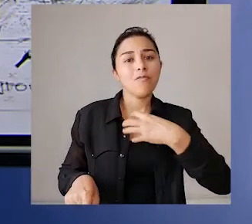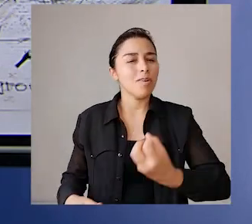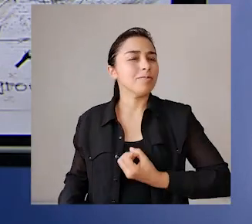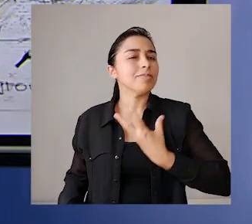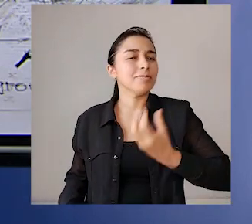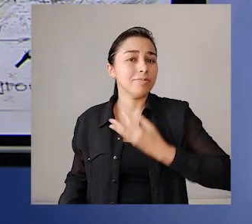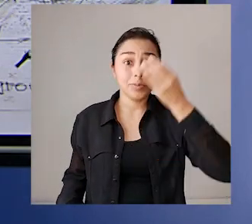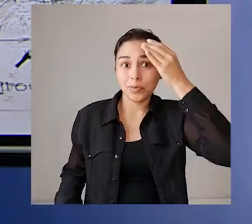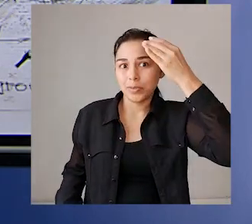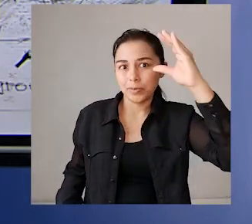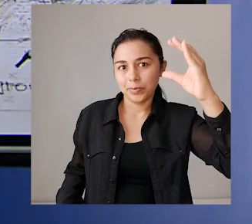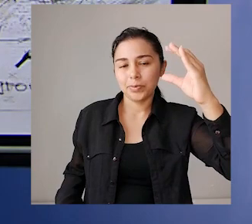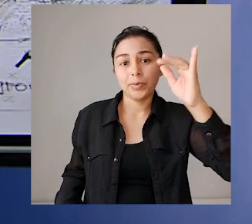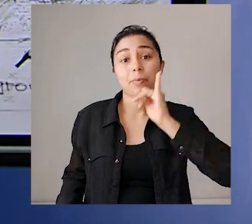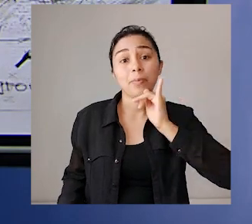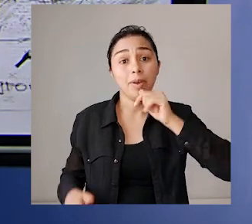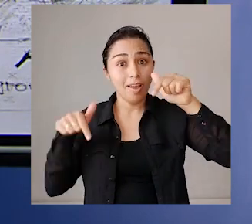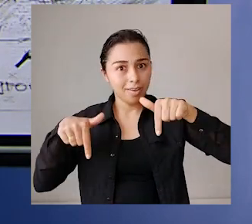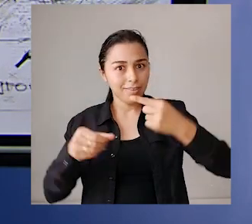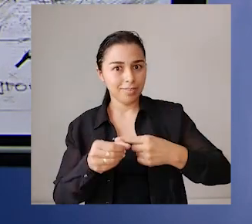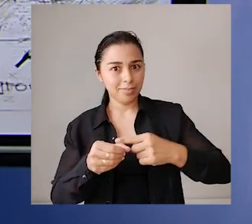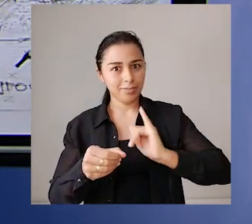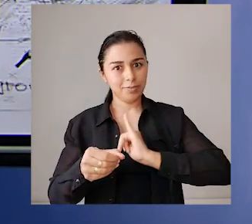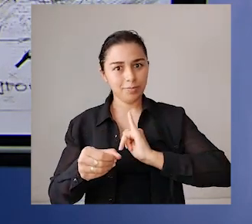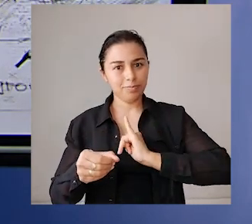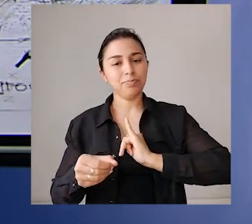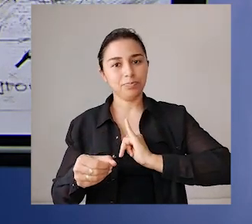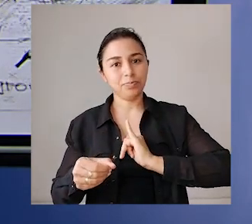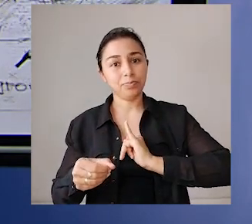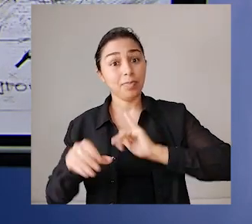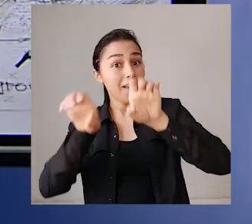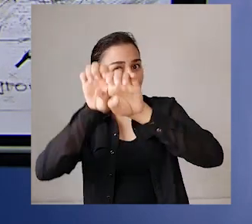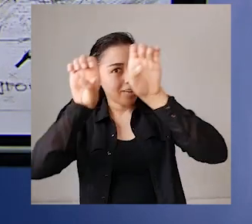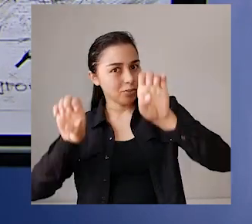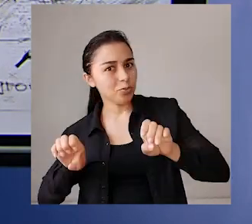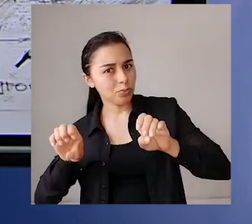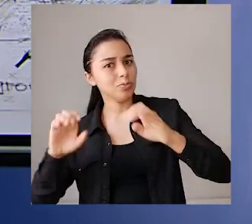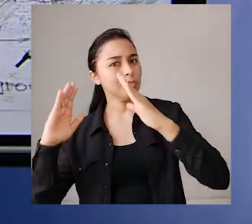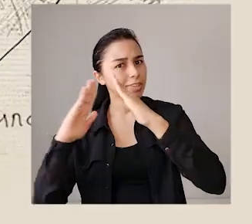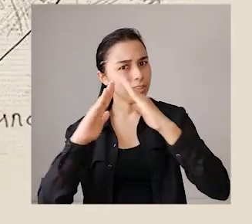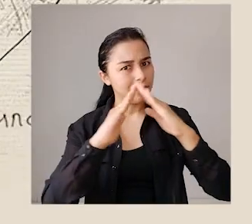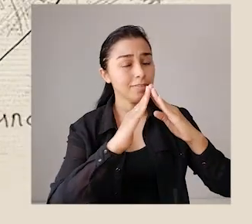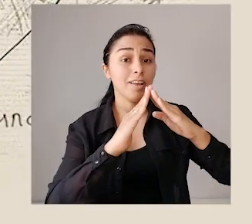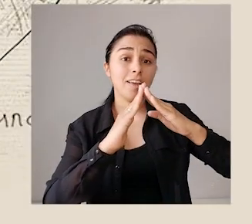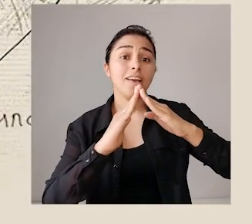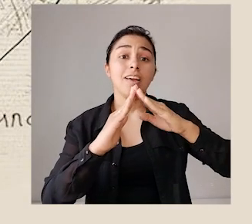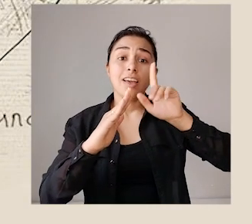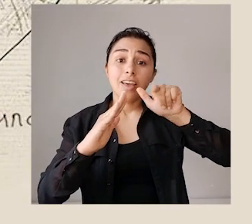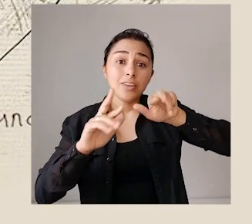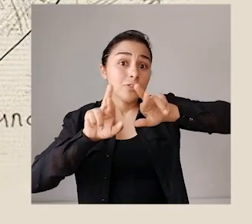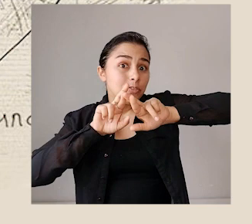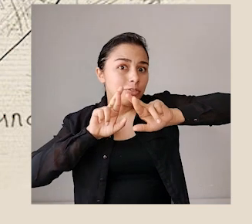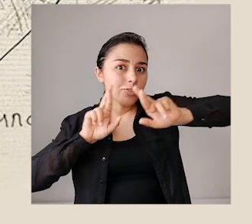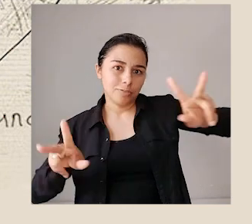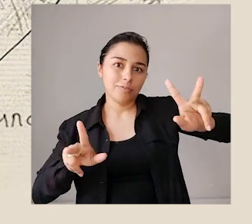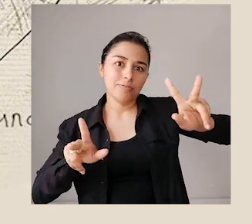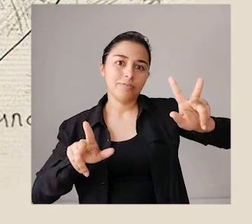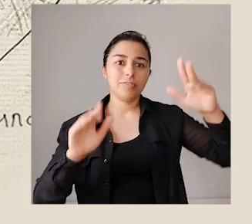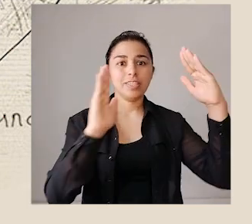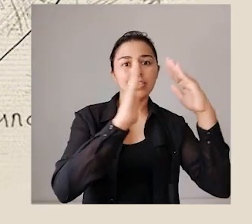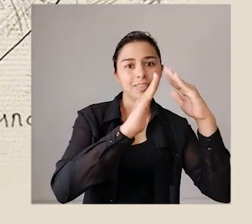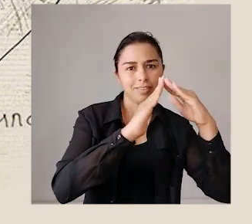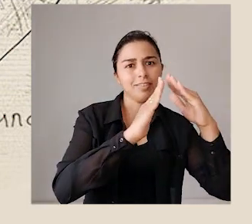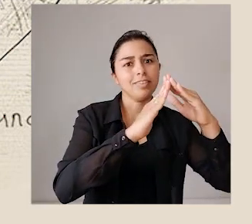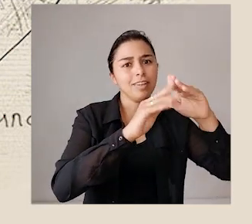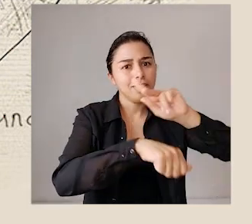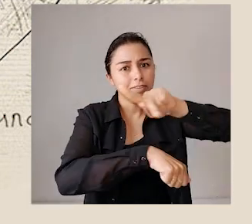expressão cultural. Por exemplo, aqui em Imperatriz, a estrutura das nossas casas é uma. Lá nos